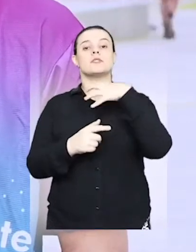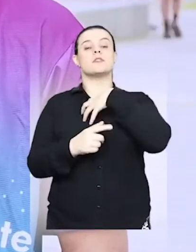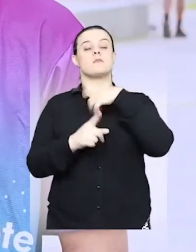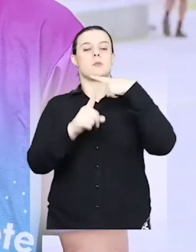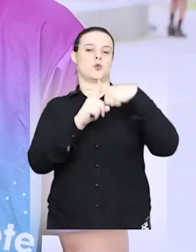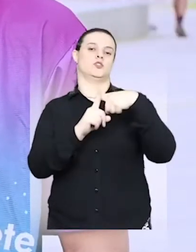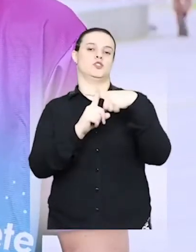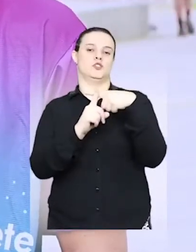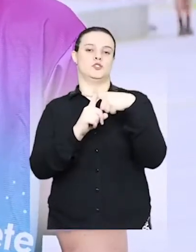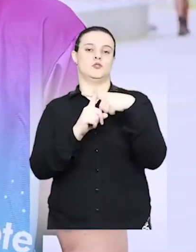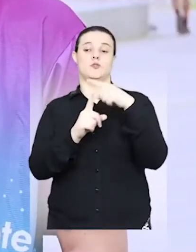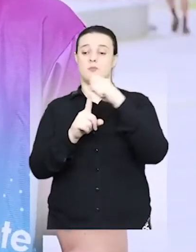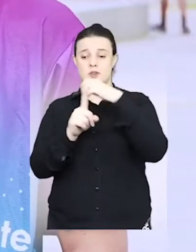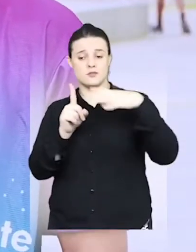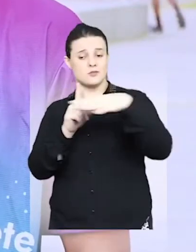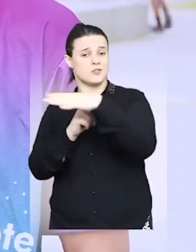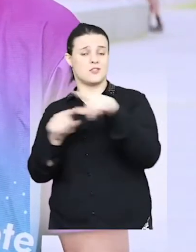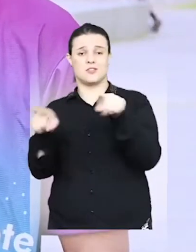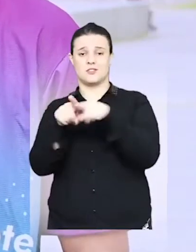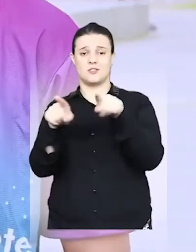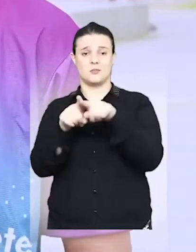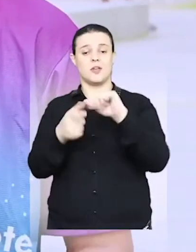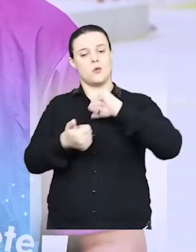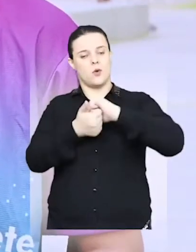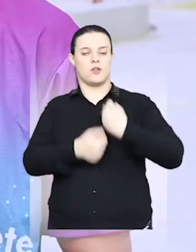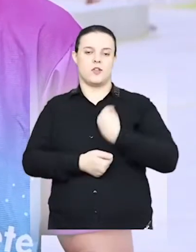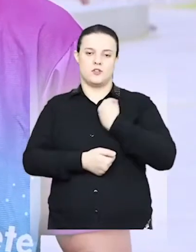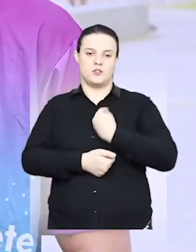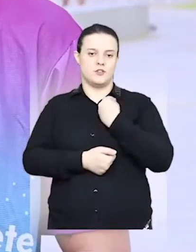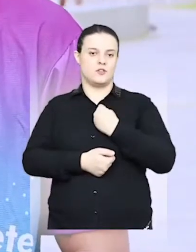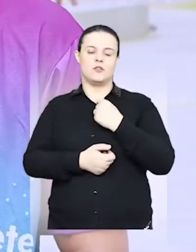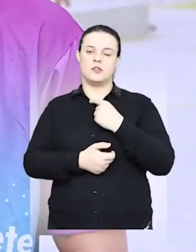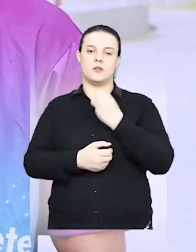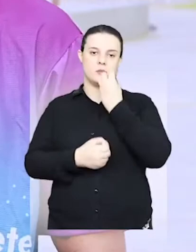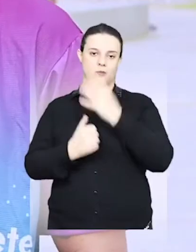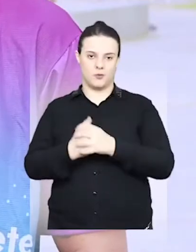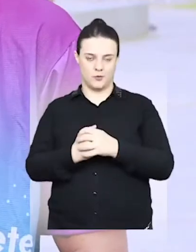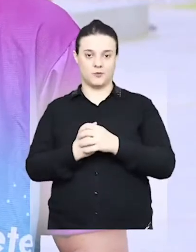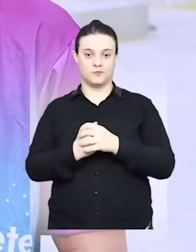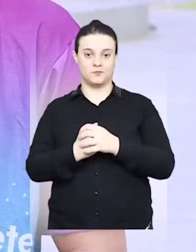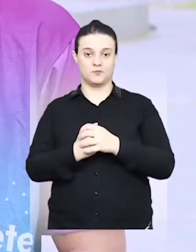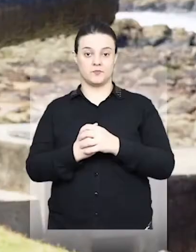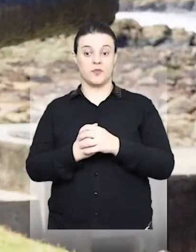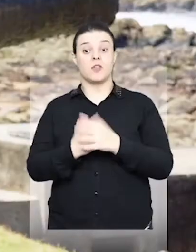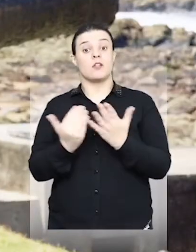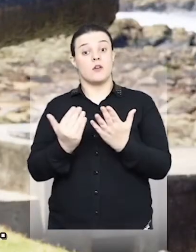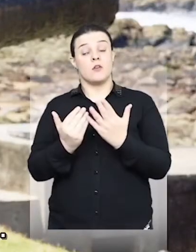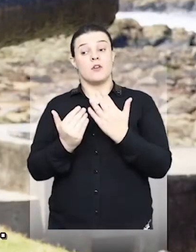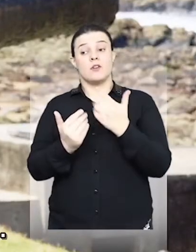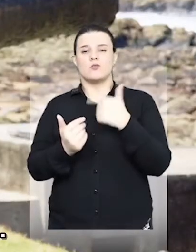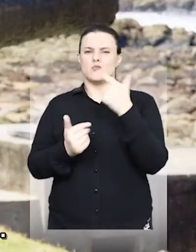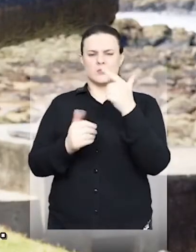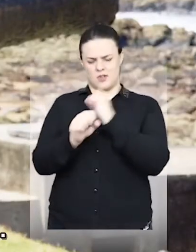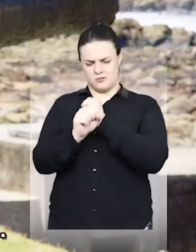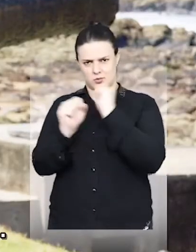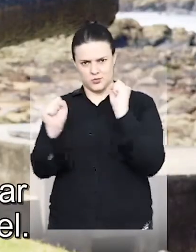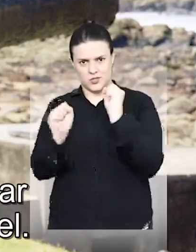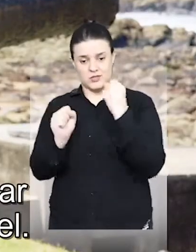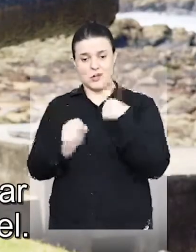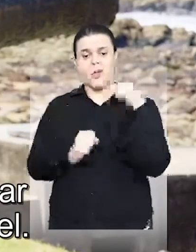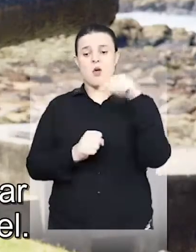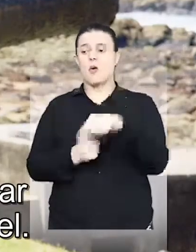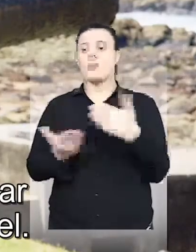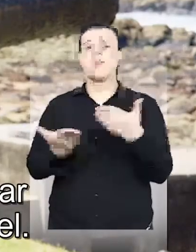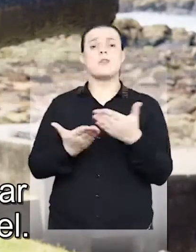forma positiva para a sociedade e me dá uma qualidade de vida interessante. Para mim não existe impossível. Eu